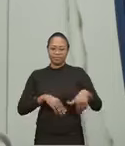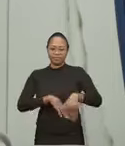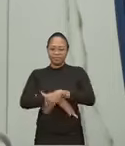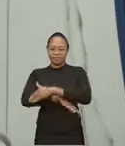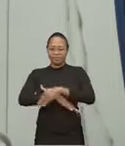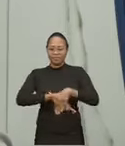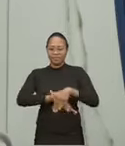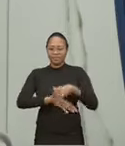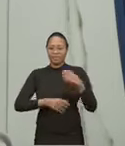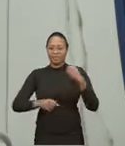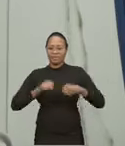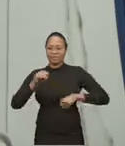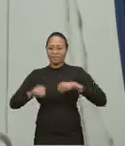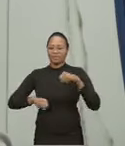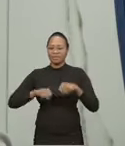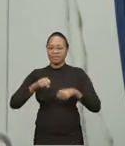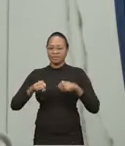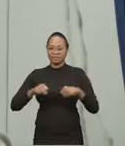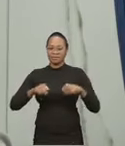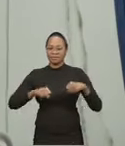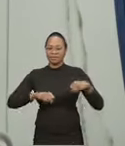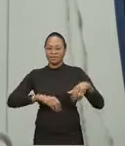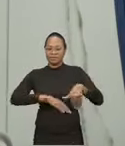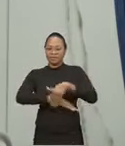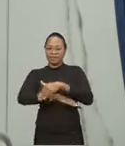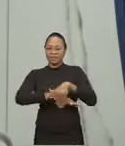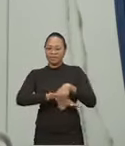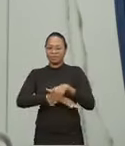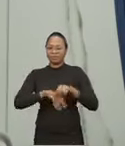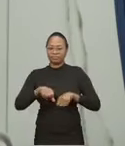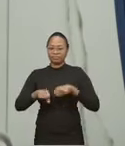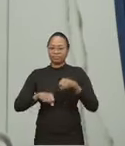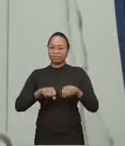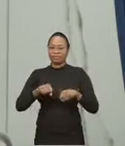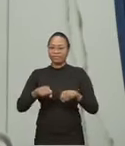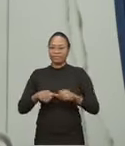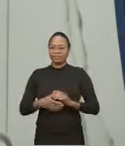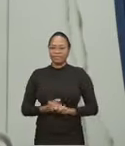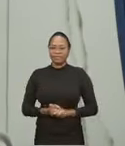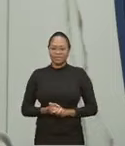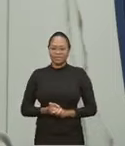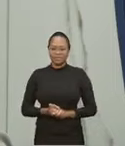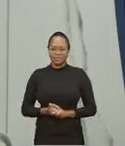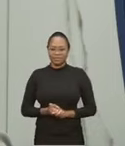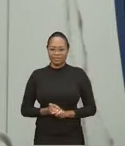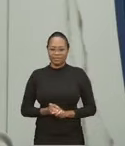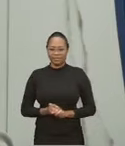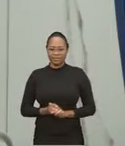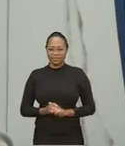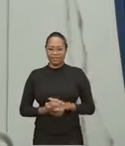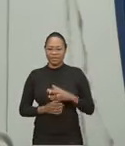no trecho da Via Atlântica que vai do Caminho do Mar até as intermediações do